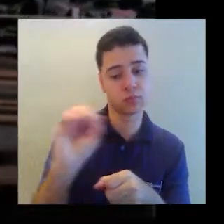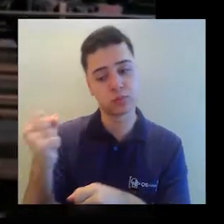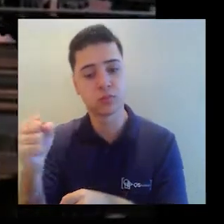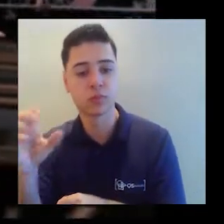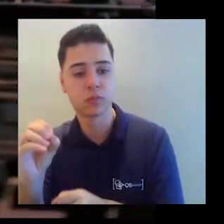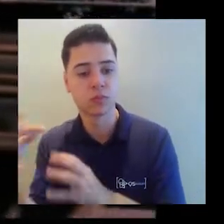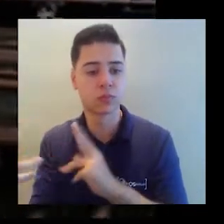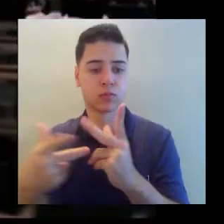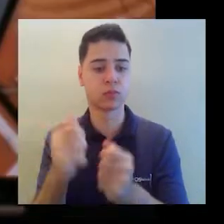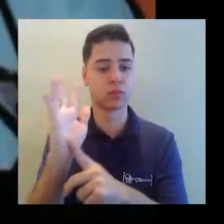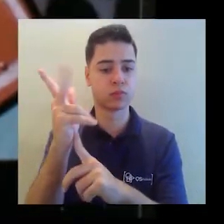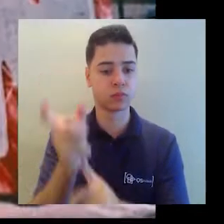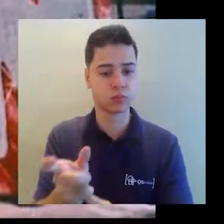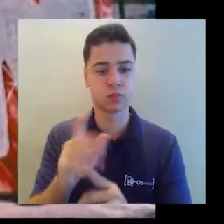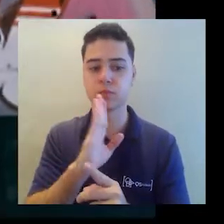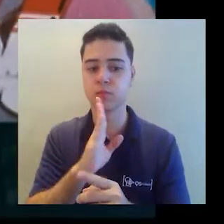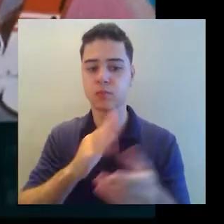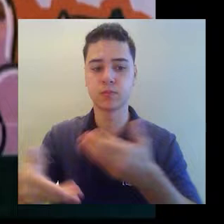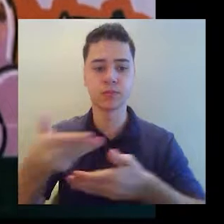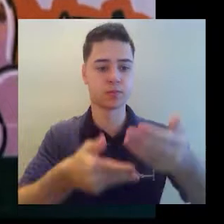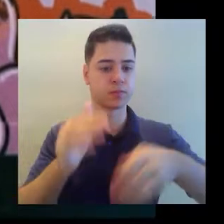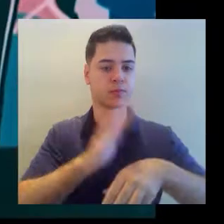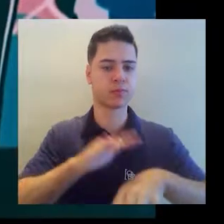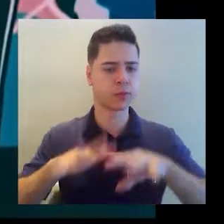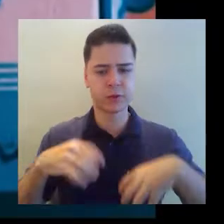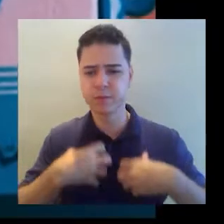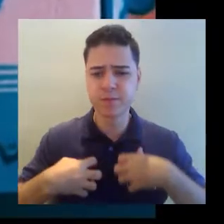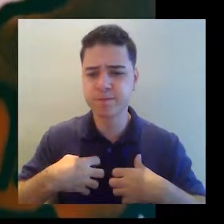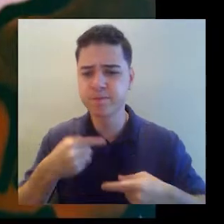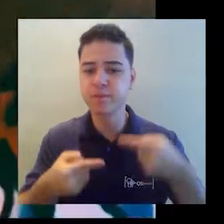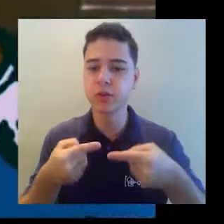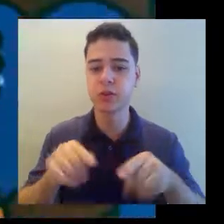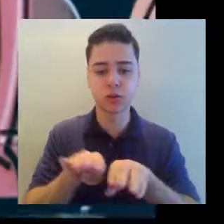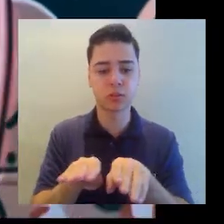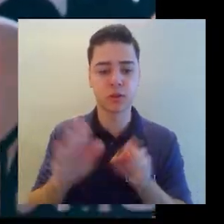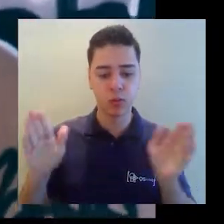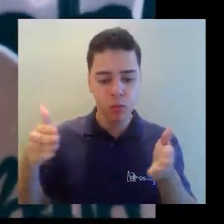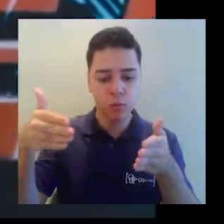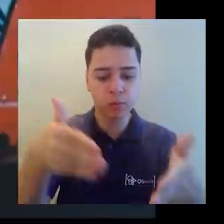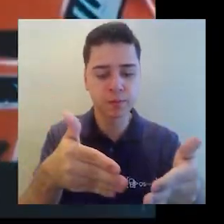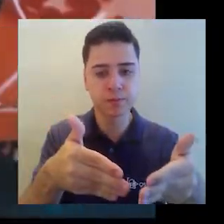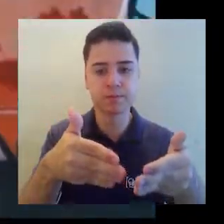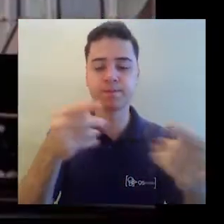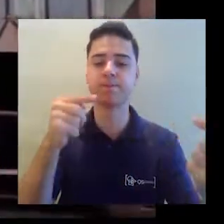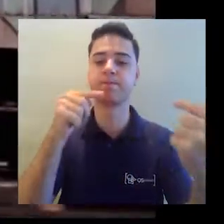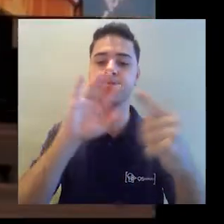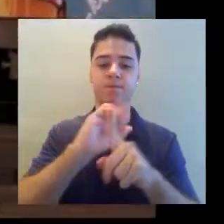muito definida, tornavam seus autores mais conhecidos, manifestavam insatisfação com a política e com os rumos da